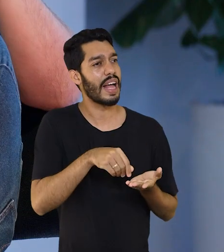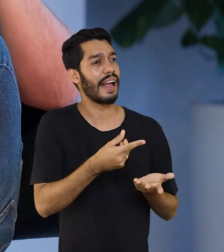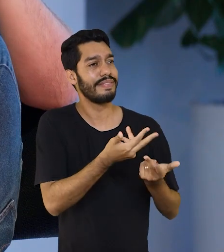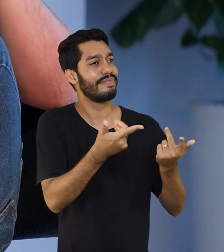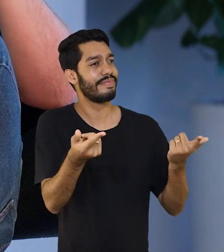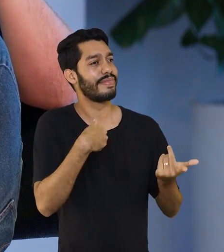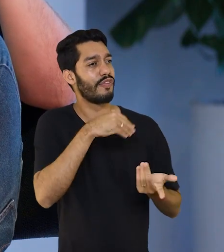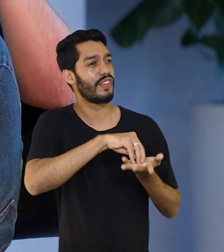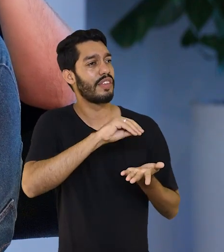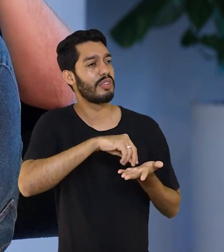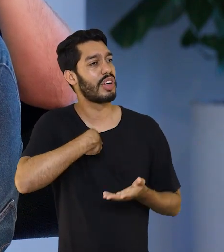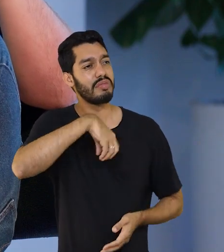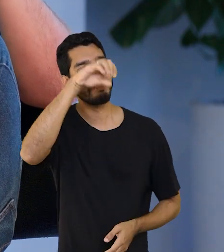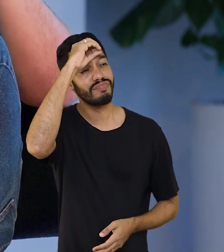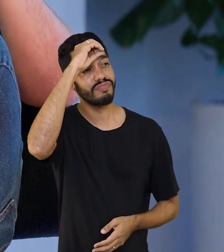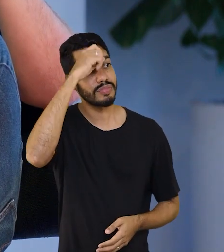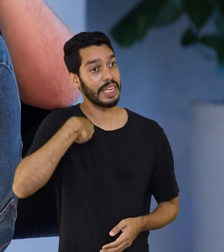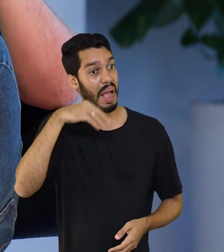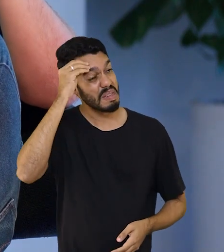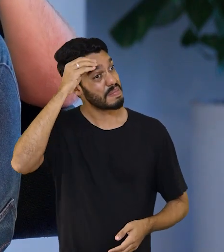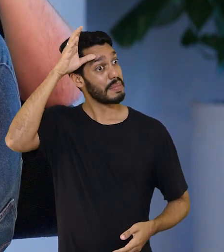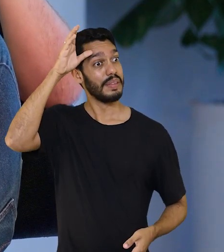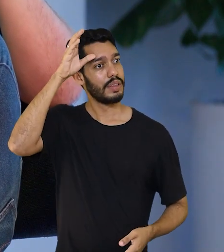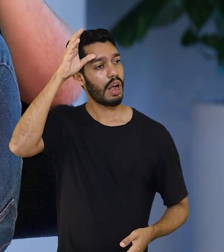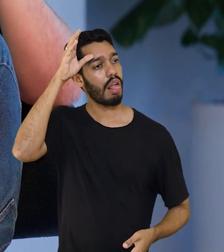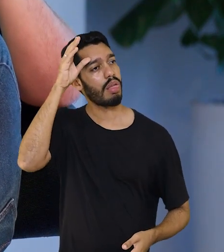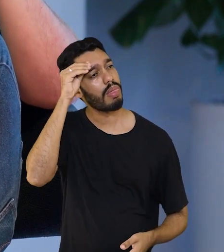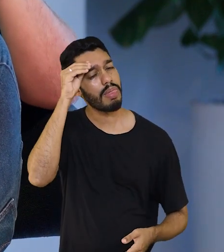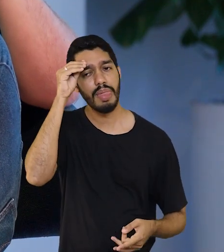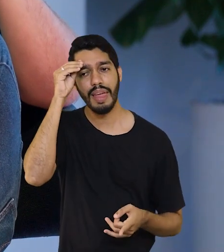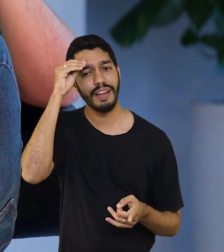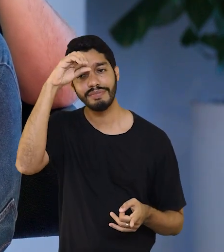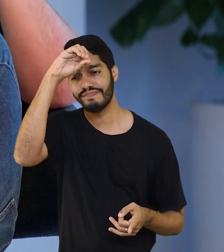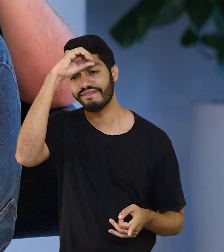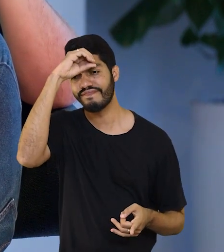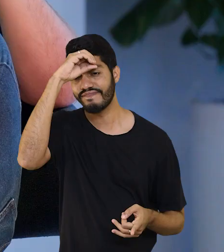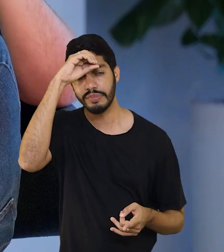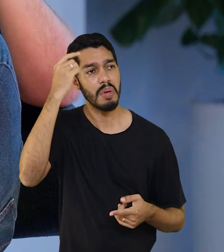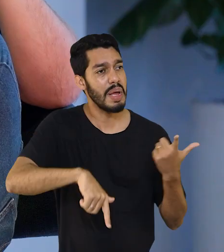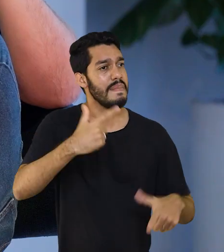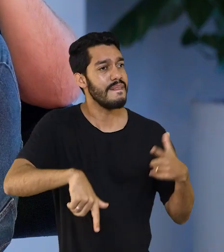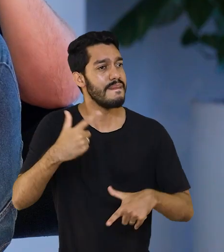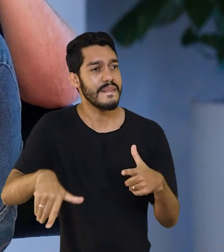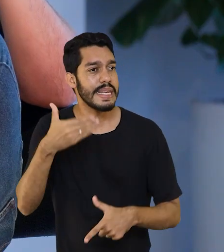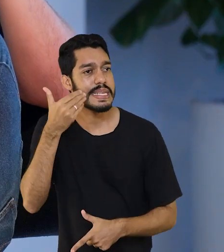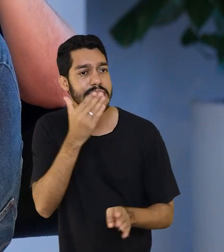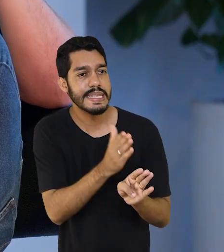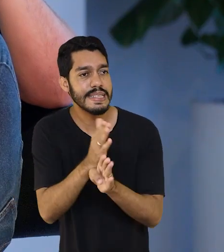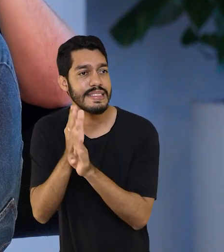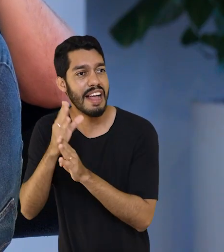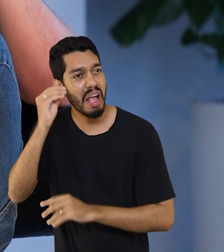mais eu entendo o quanto ainda tem para ser aprendido. Quanto mais eu descubro, mais eu tenho consciência do quanto ainda